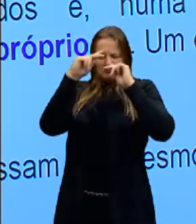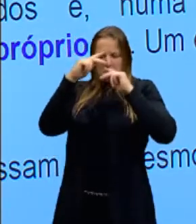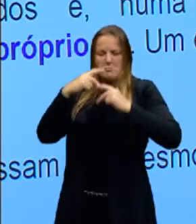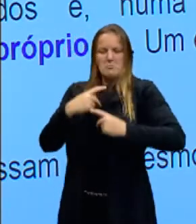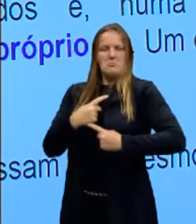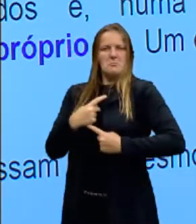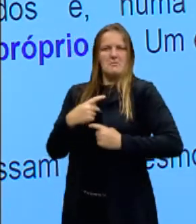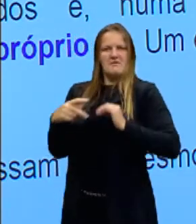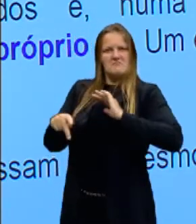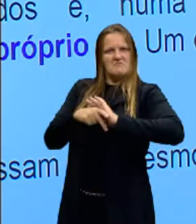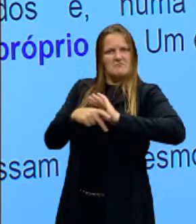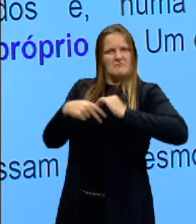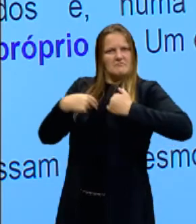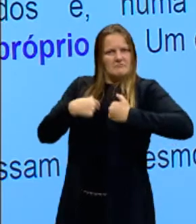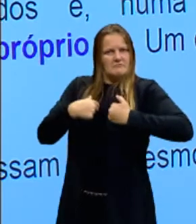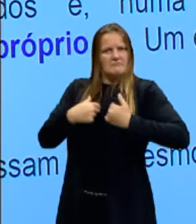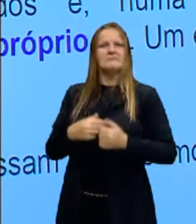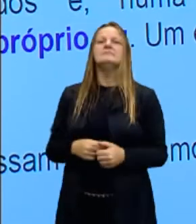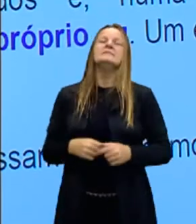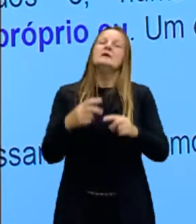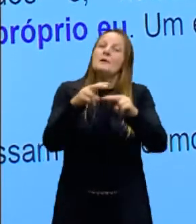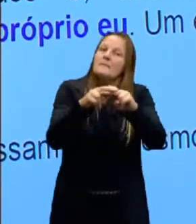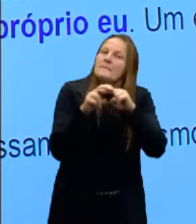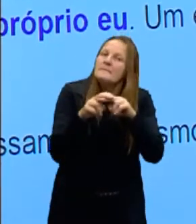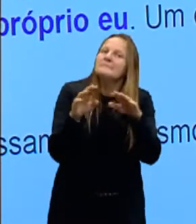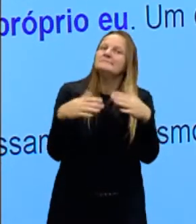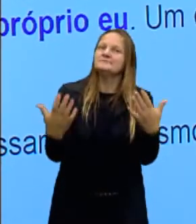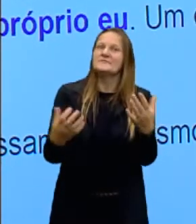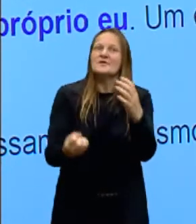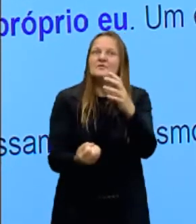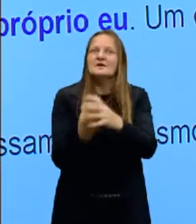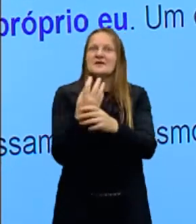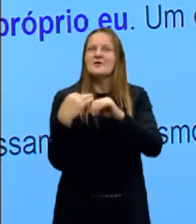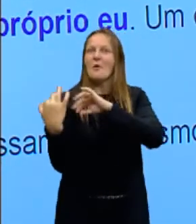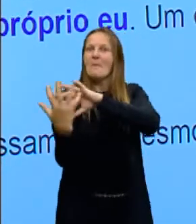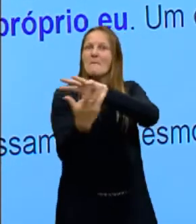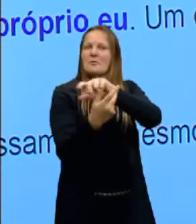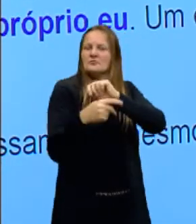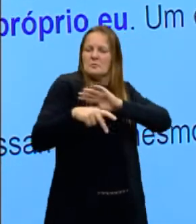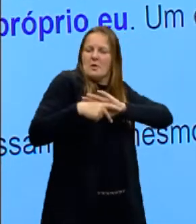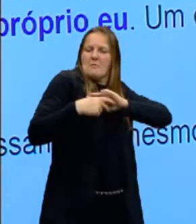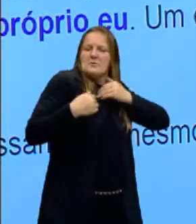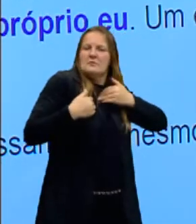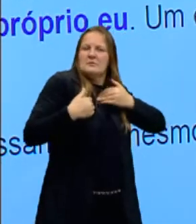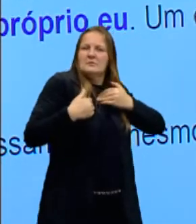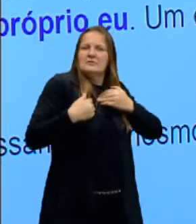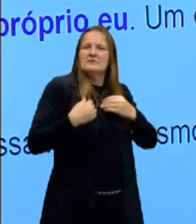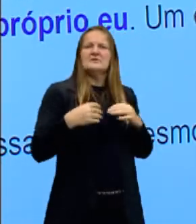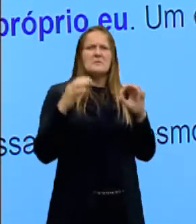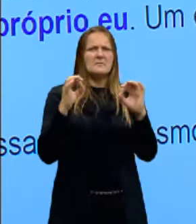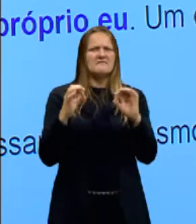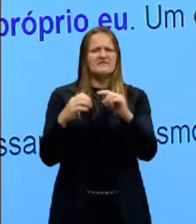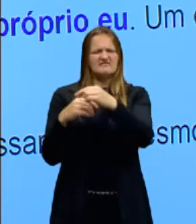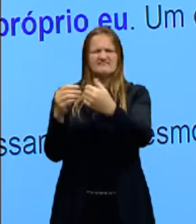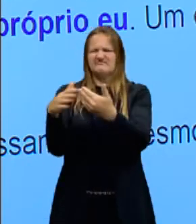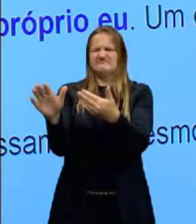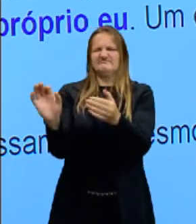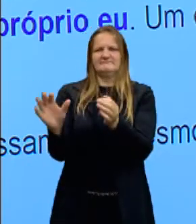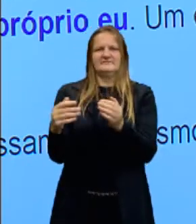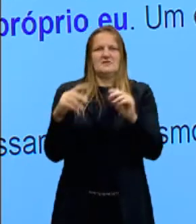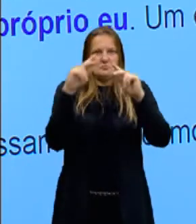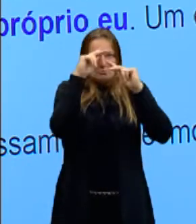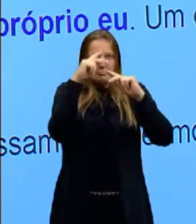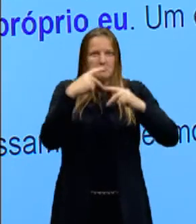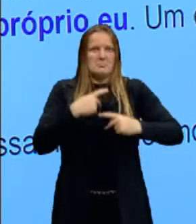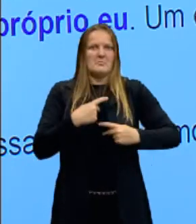singularidade do próprio eu Ah e por isso que ele vai criar esse mundo né ele vai dizer não esse mundo aqui não é perfeito eu vou criar um para